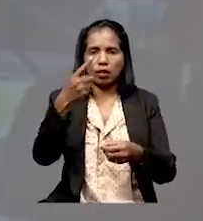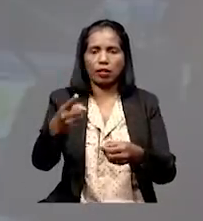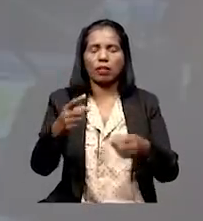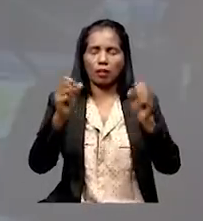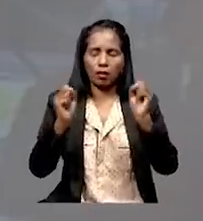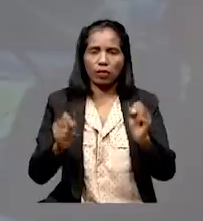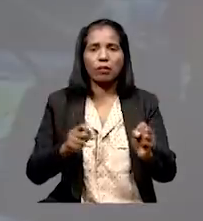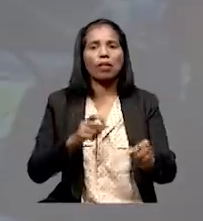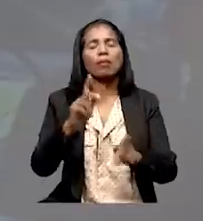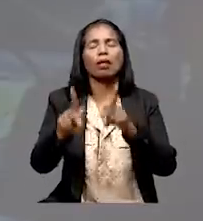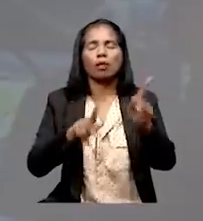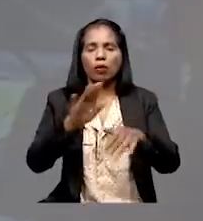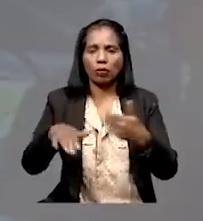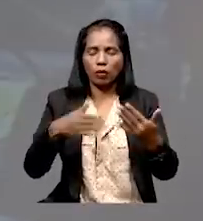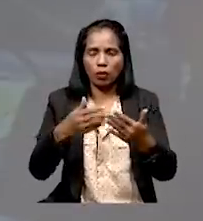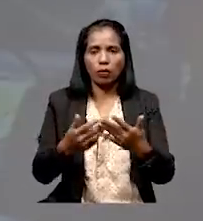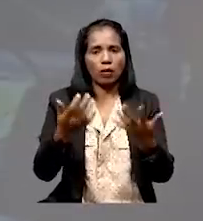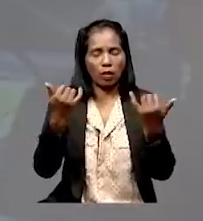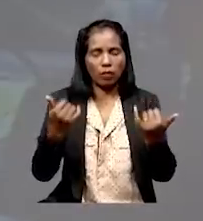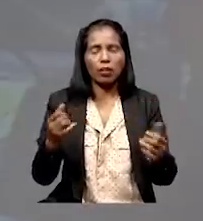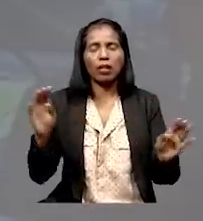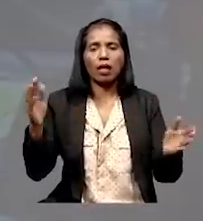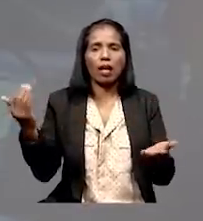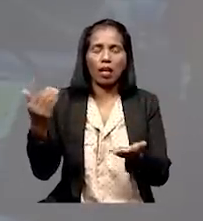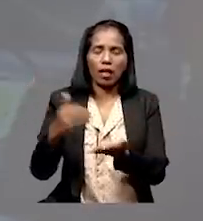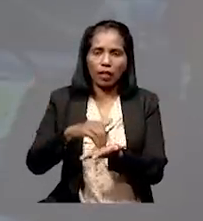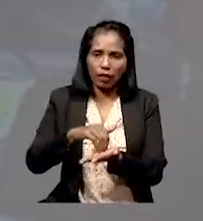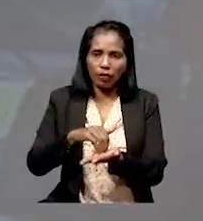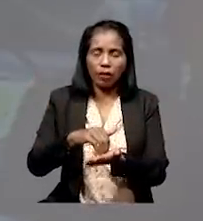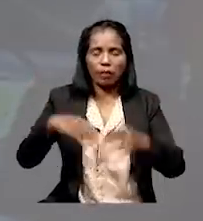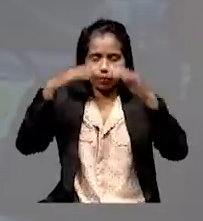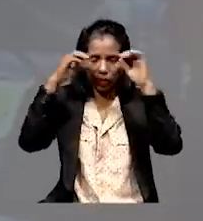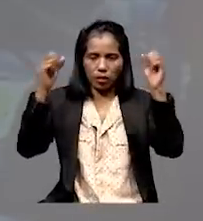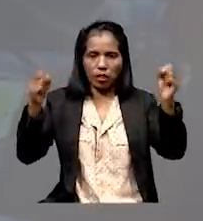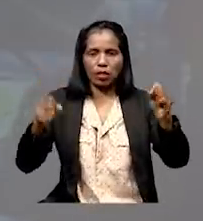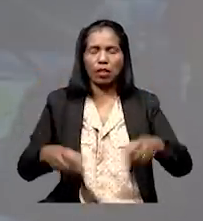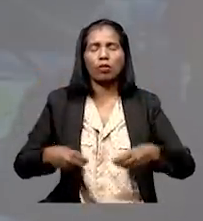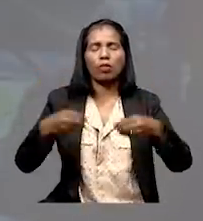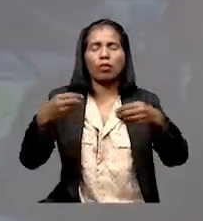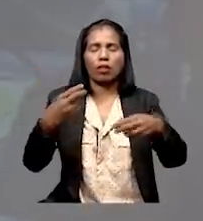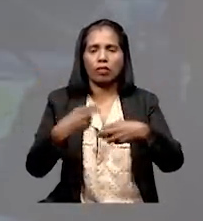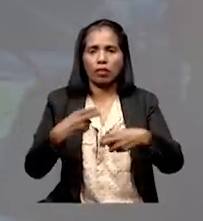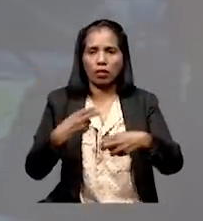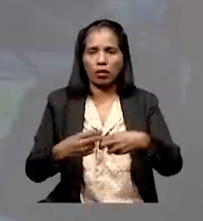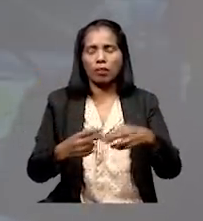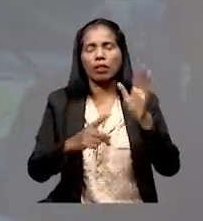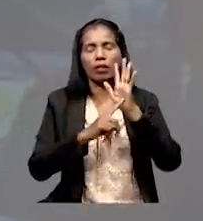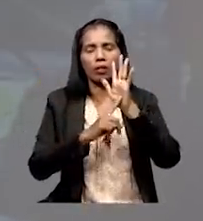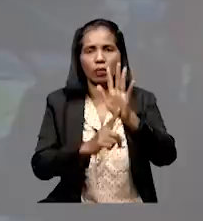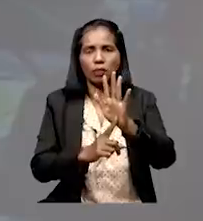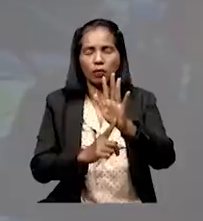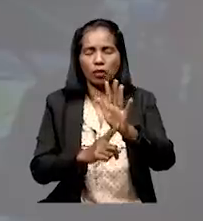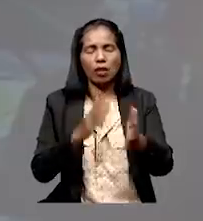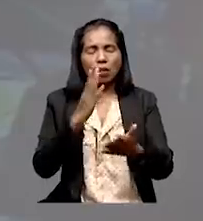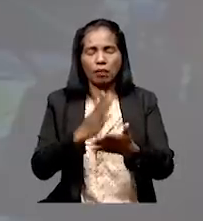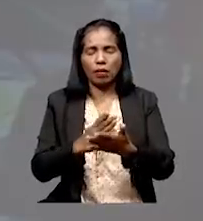vida do povo, hoje se recandidata, promovendo a crise e anunciando um golpe apenas,